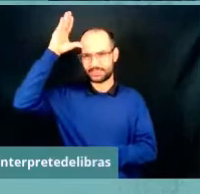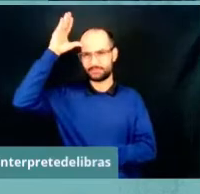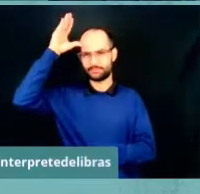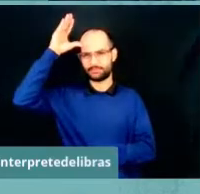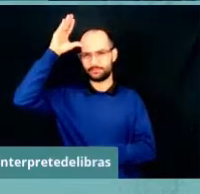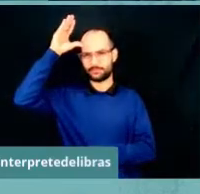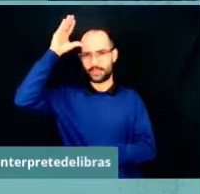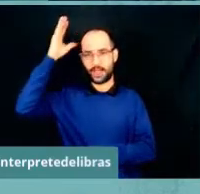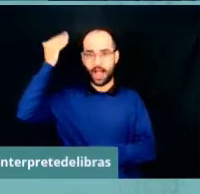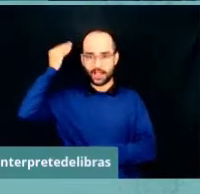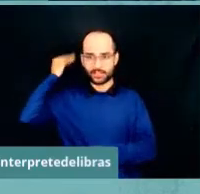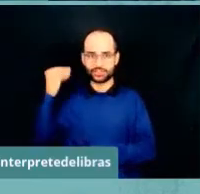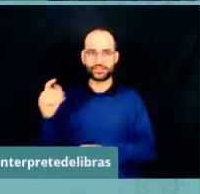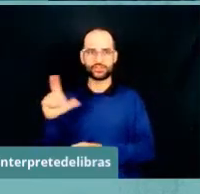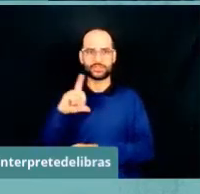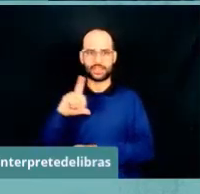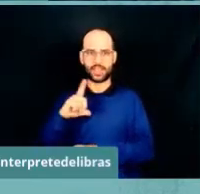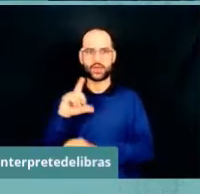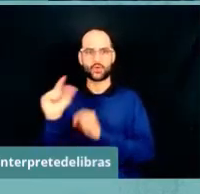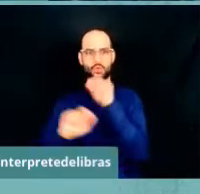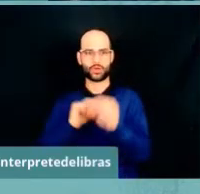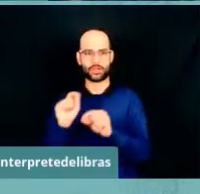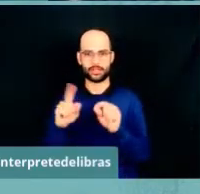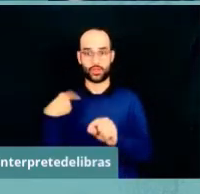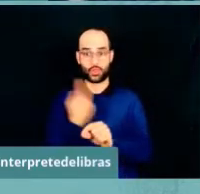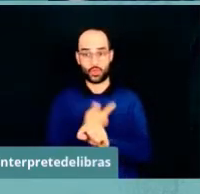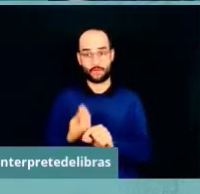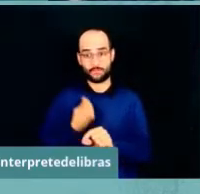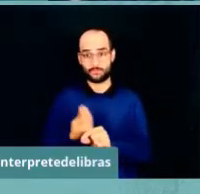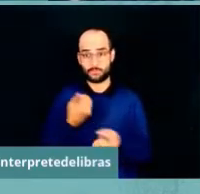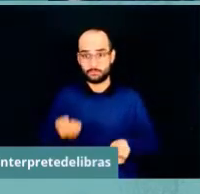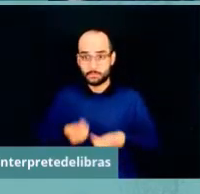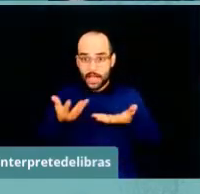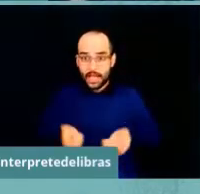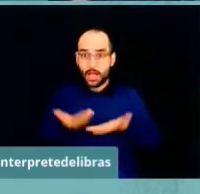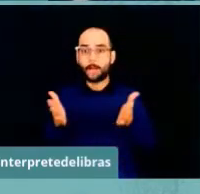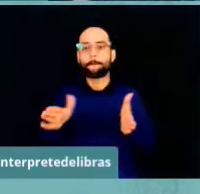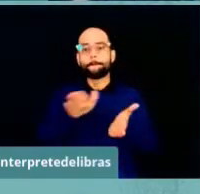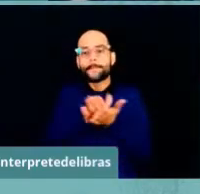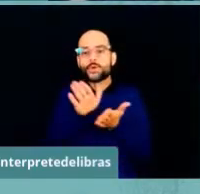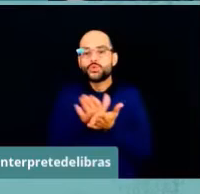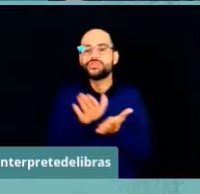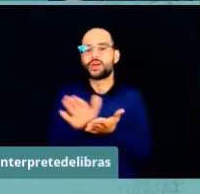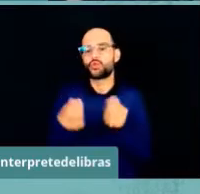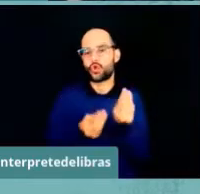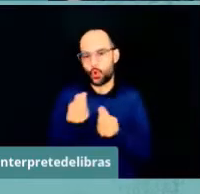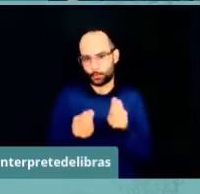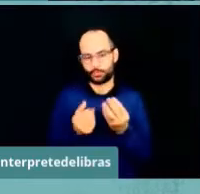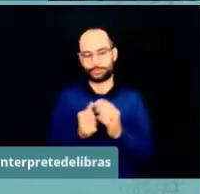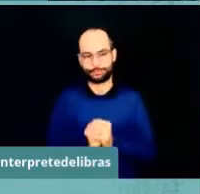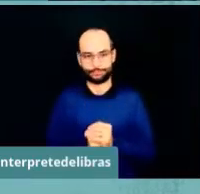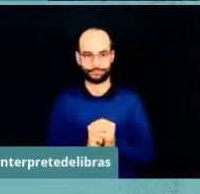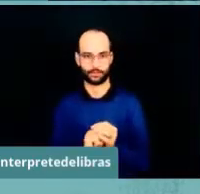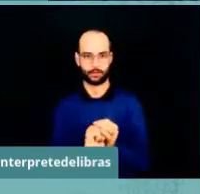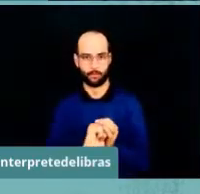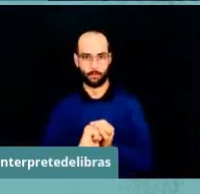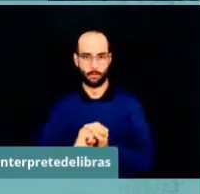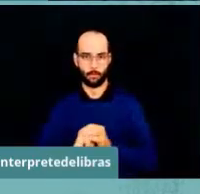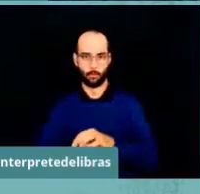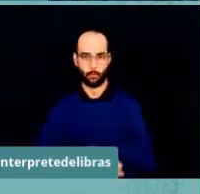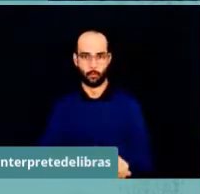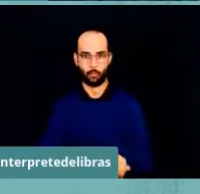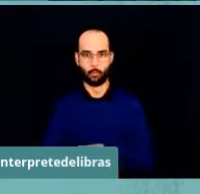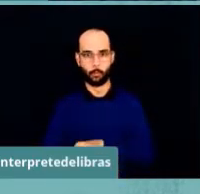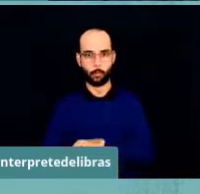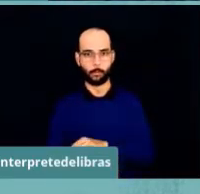usa são parte desses mecanismos de produção. As que usam, então, material genético, a gente tem a